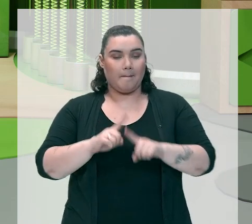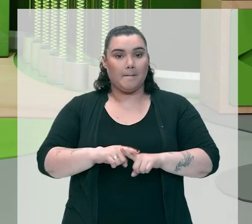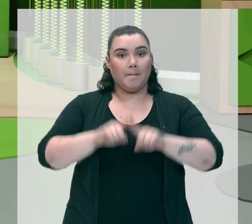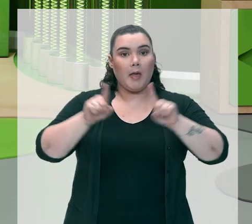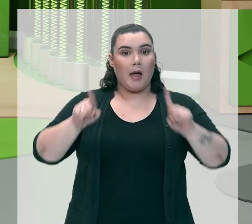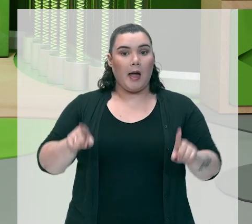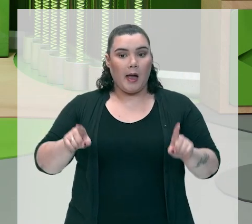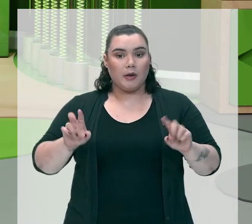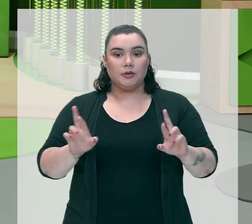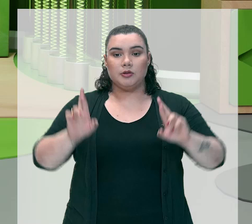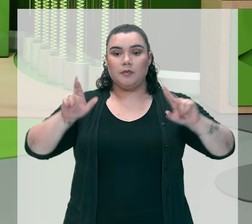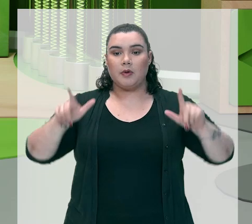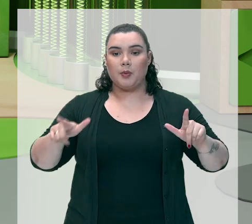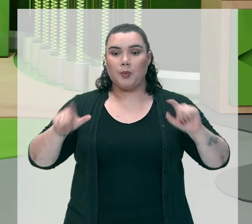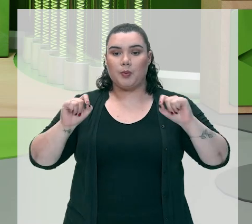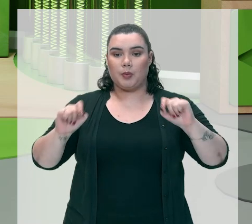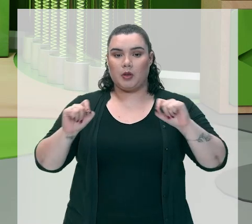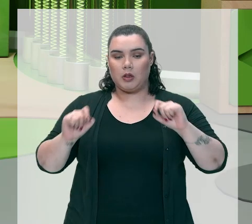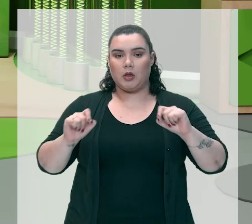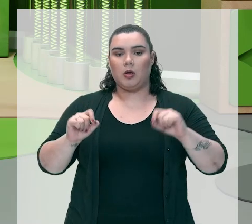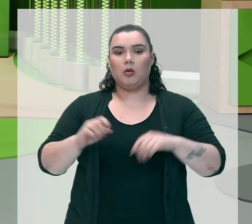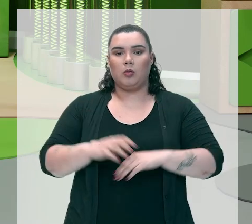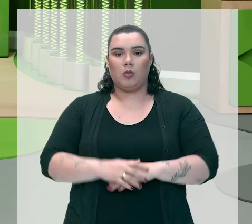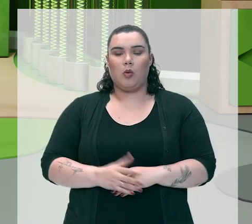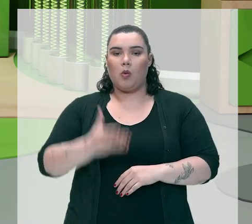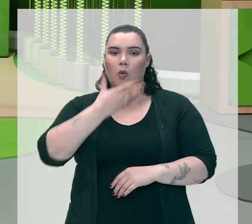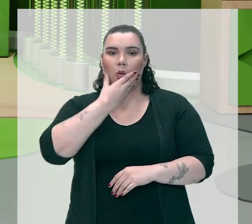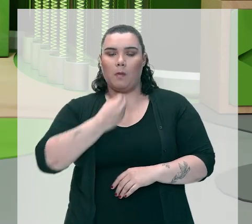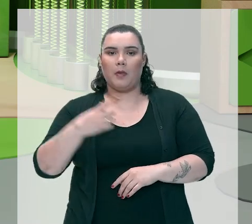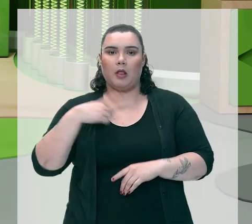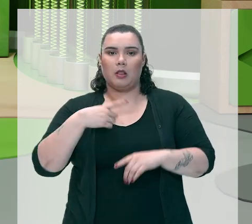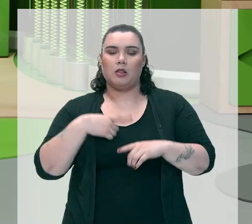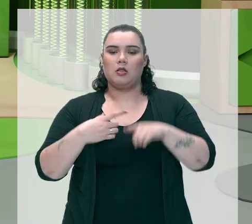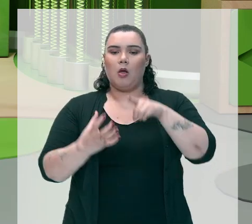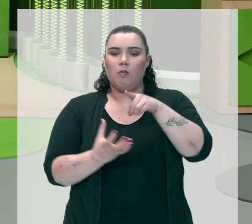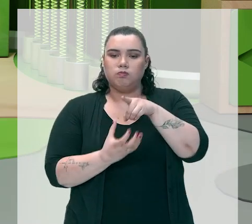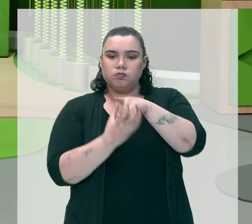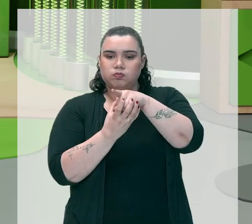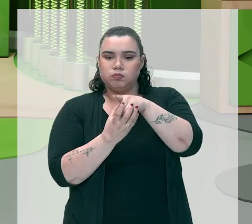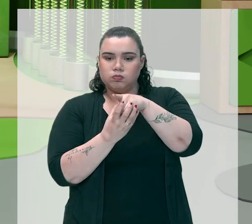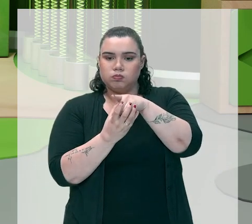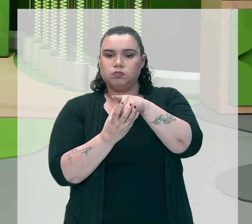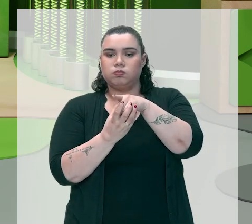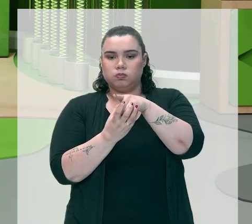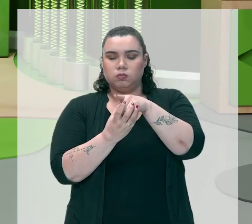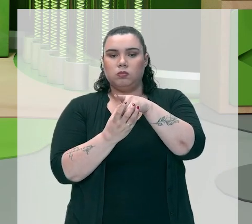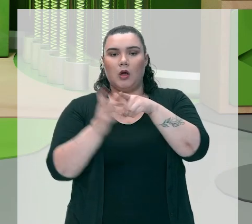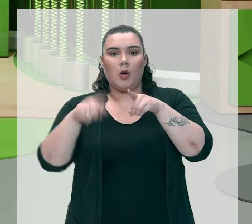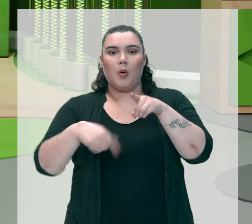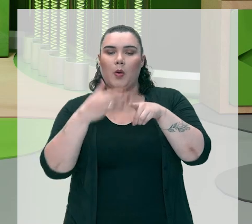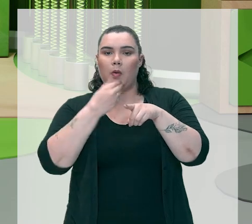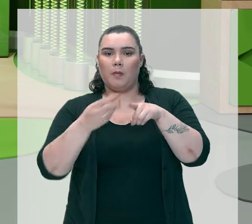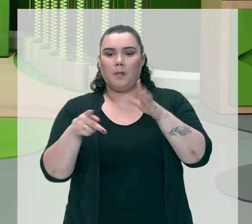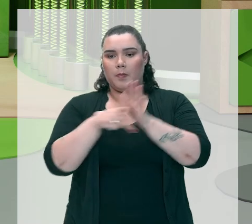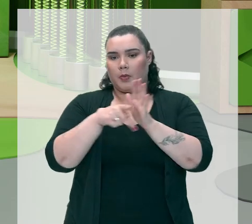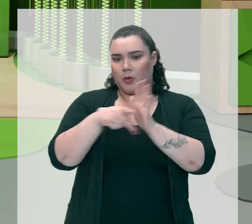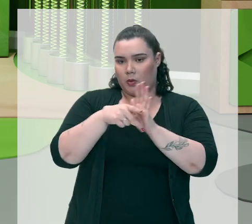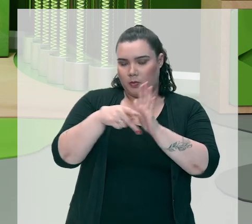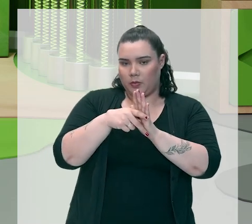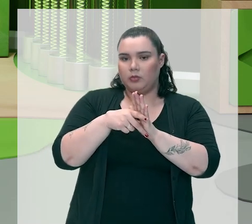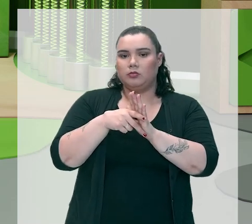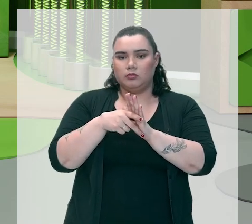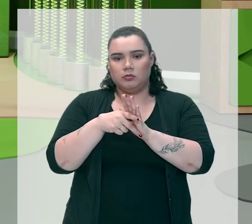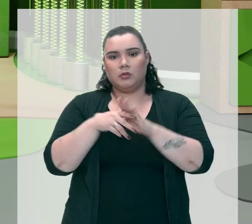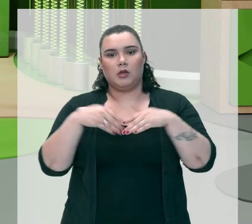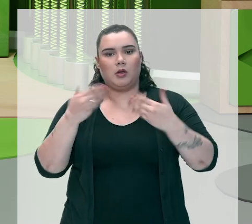lá. Mas a diferença que nós temos aqui é a presença dos testículos, né? Que são as glândulas ali masculinas, né, presente